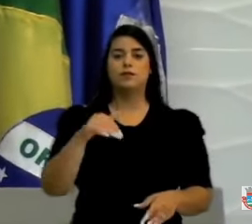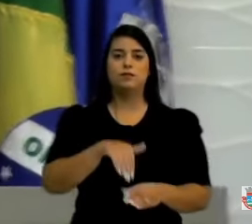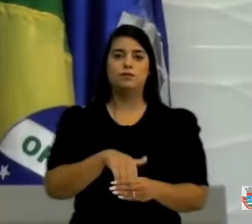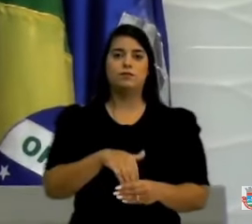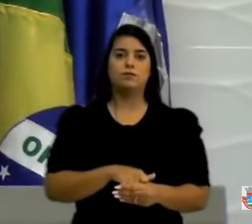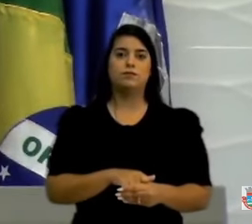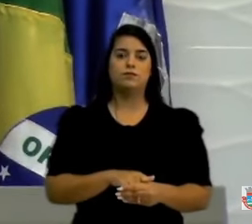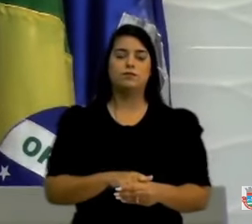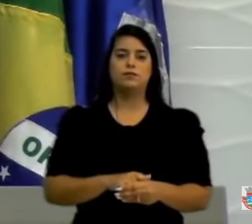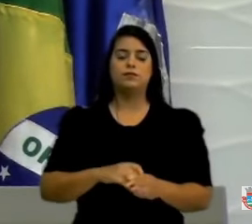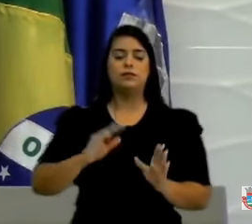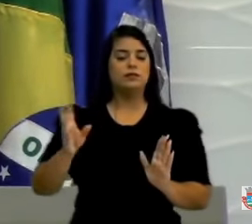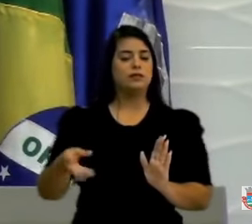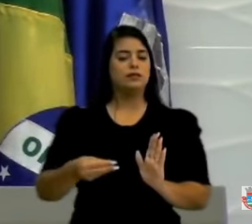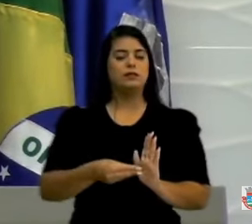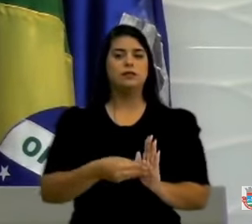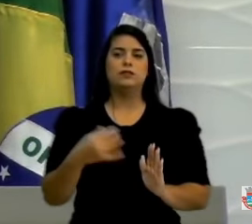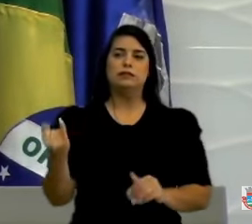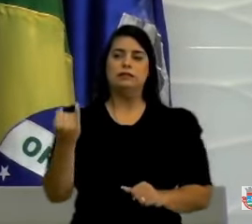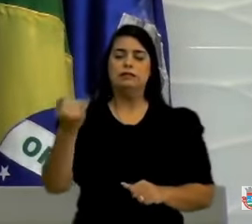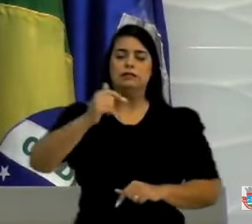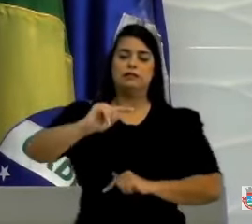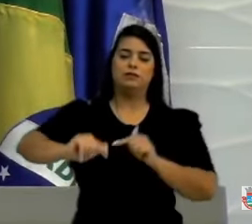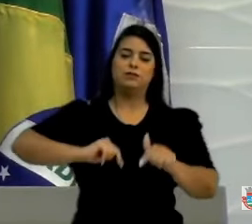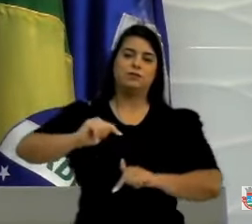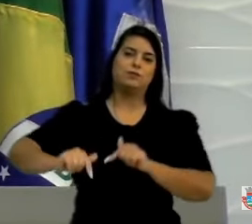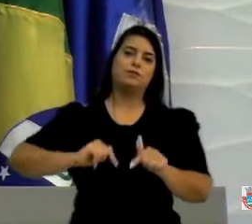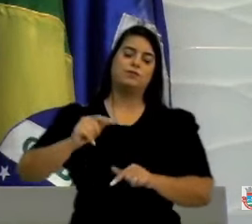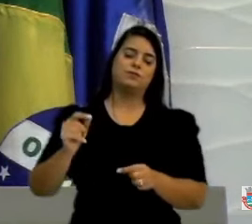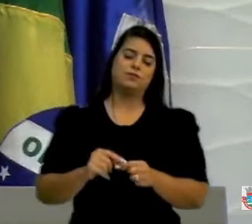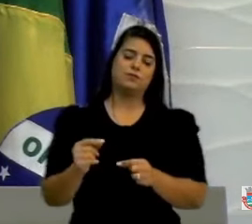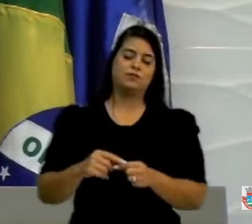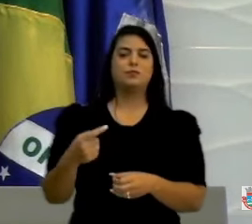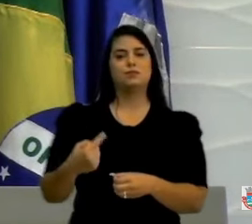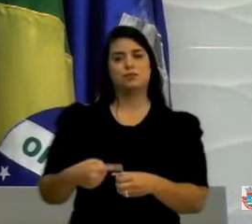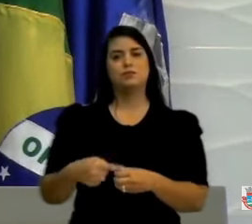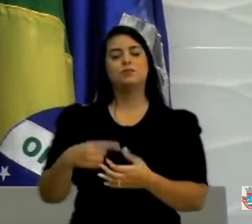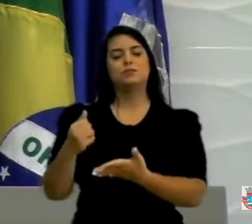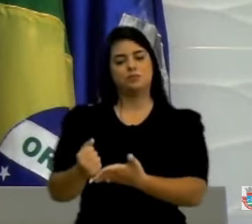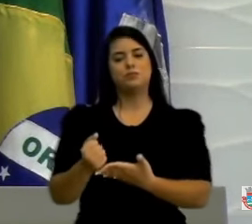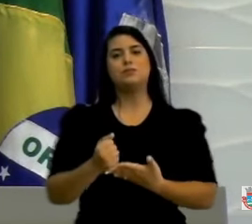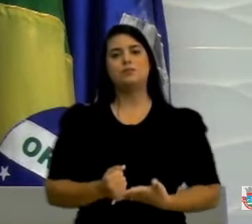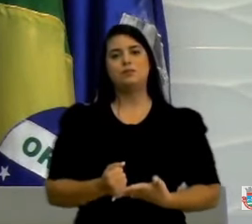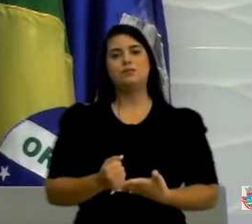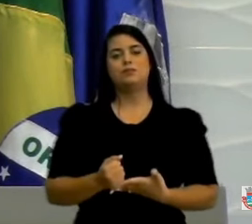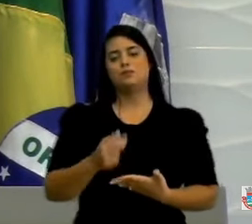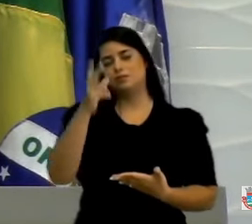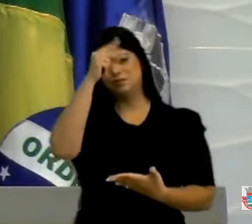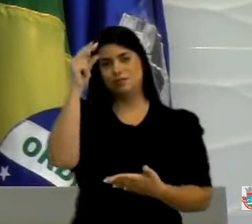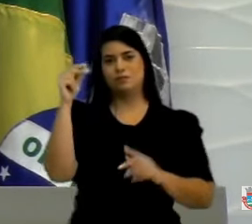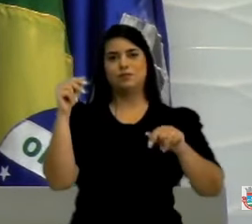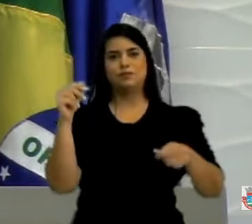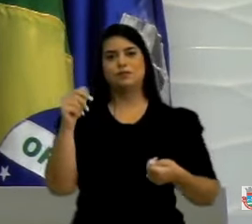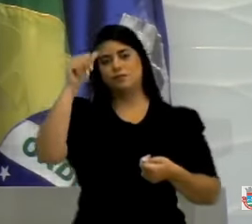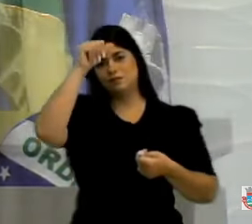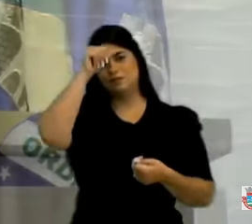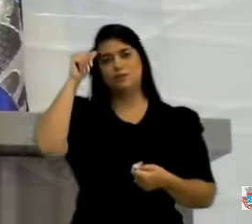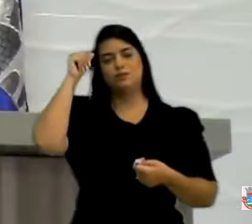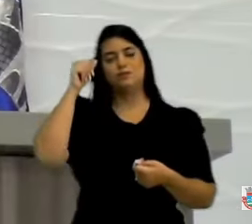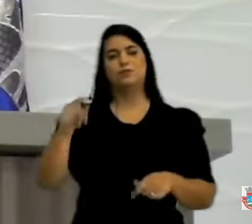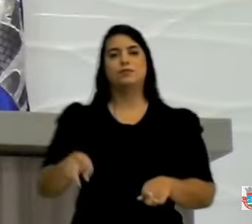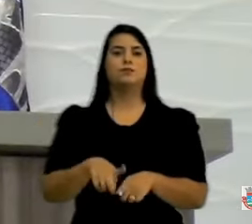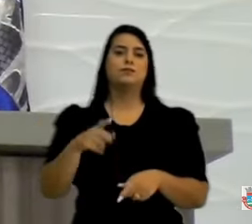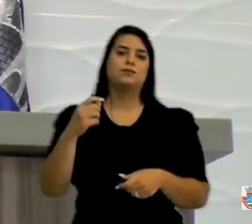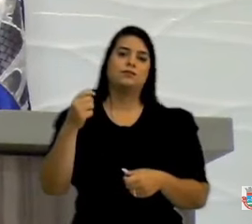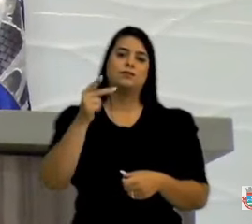grandes emendas e o trabalho que vem fazendo pelo nosso município, ajudando o nosso prefeito Alexandre Batité e Paulo Renato